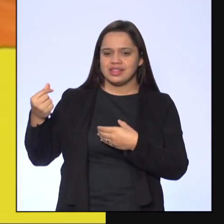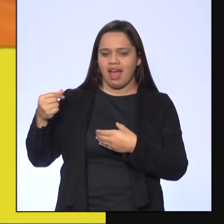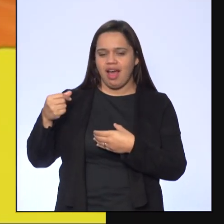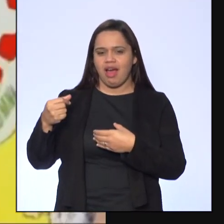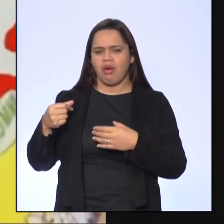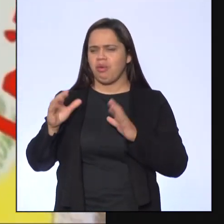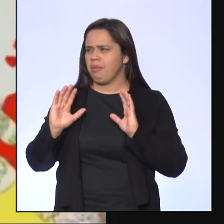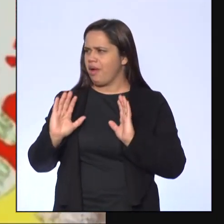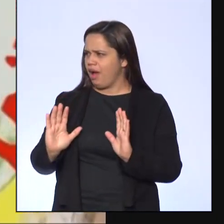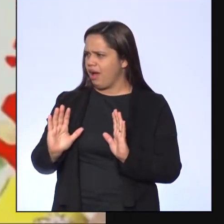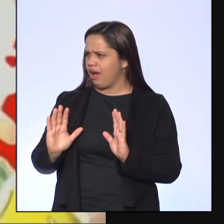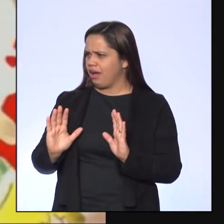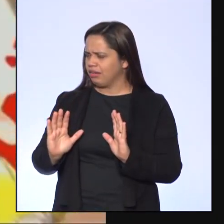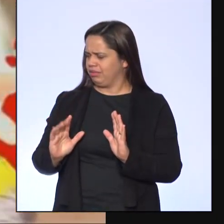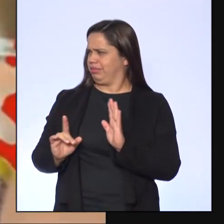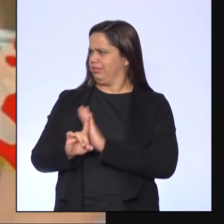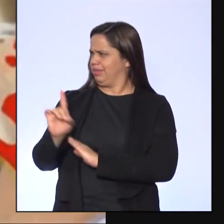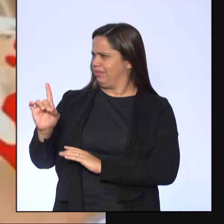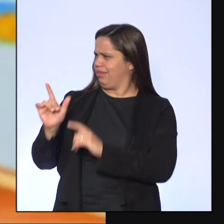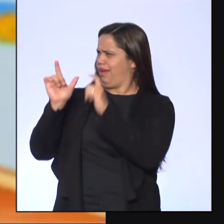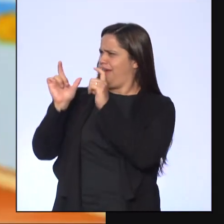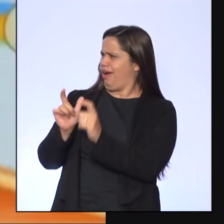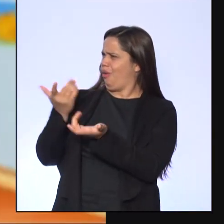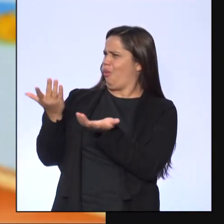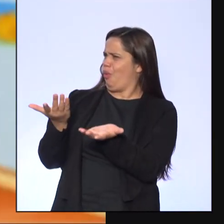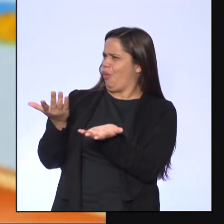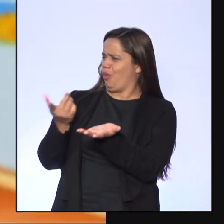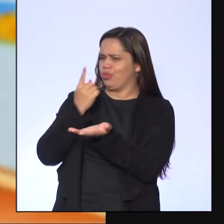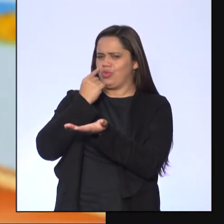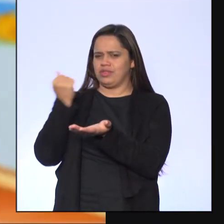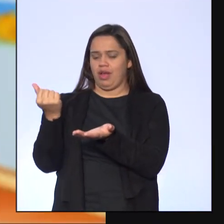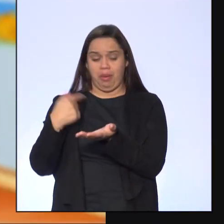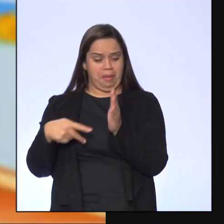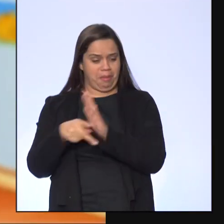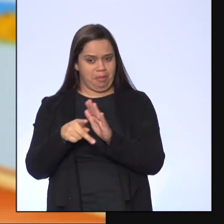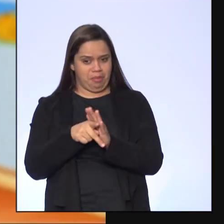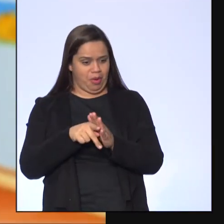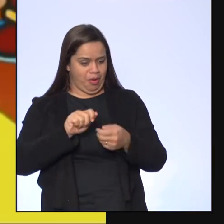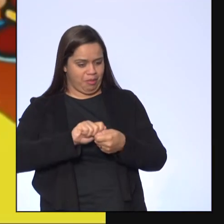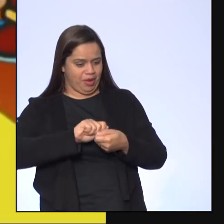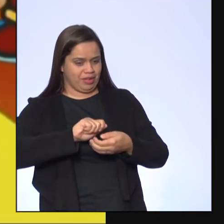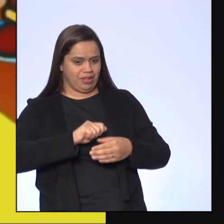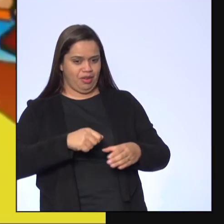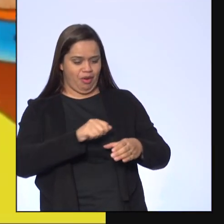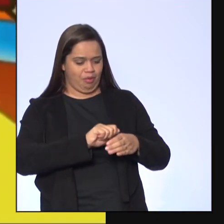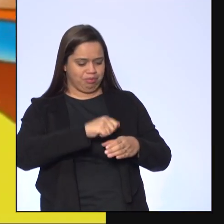mas... de onde vem o sal? Do saleiro. Toma, Kika.